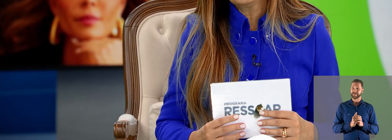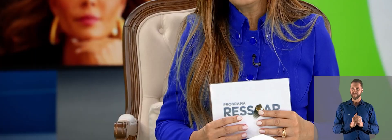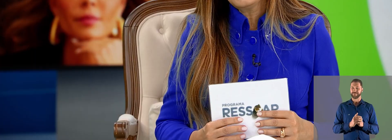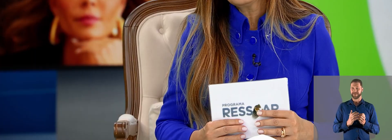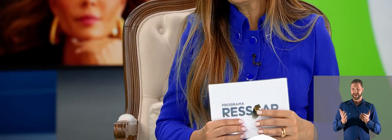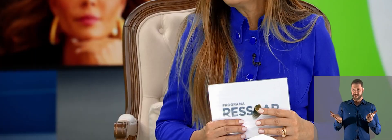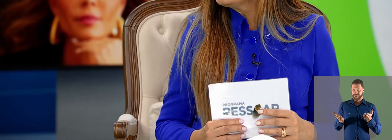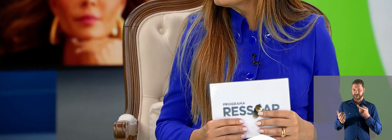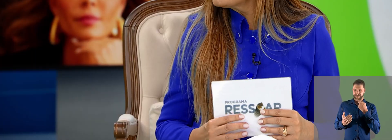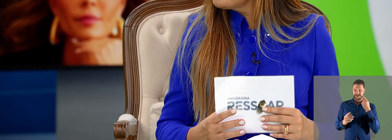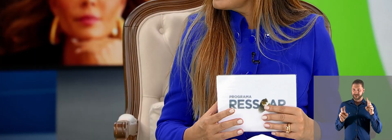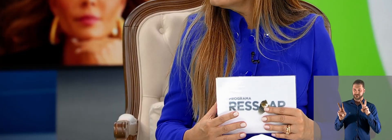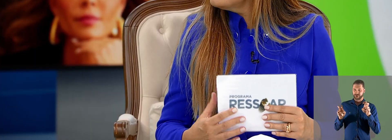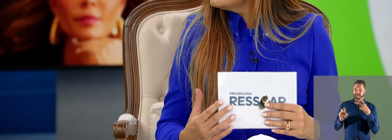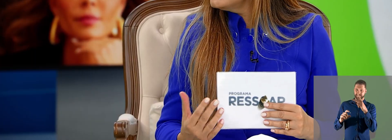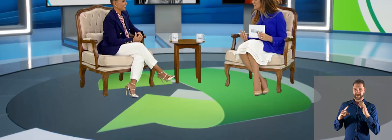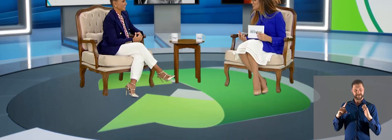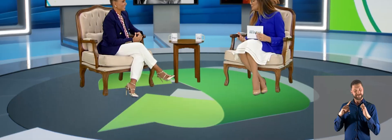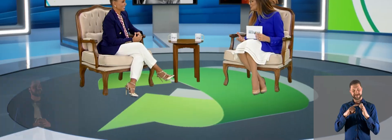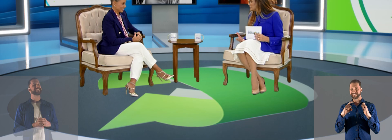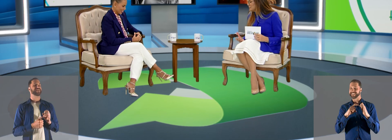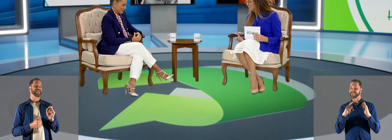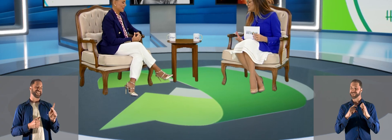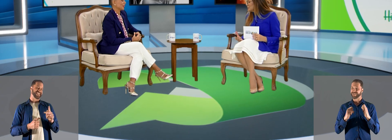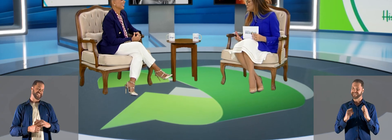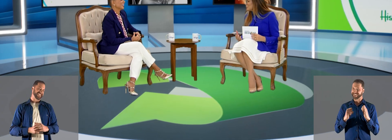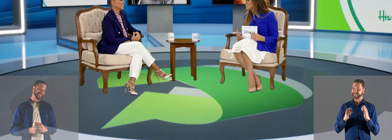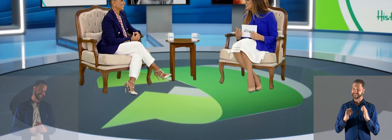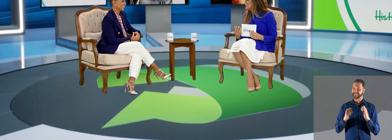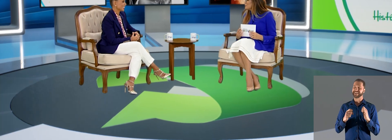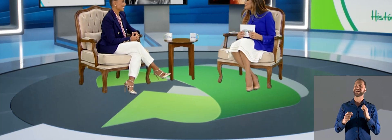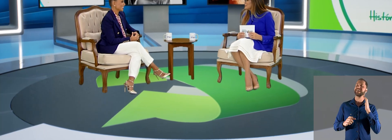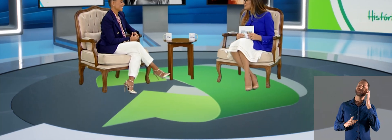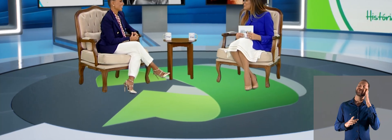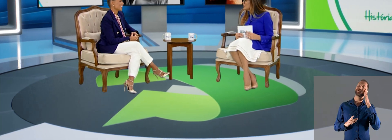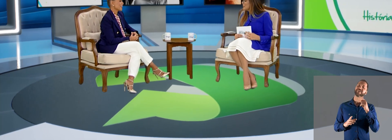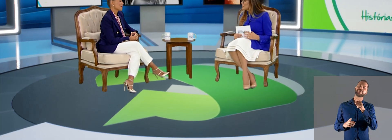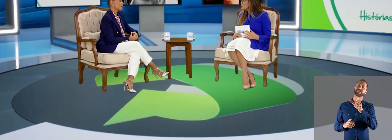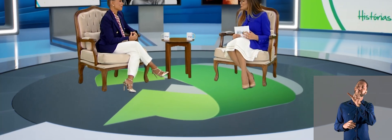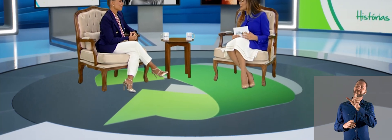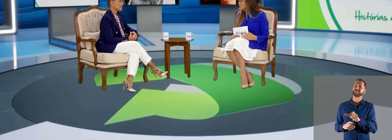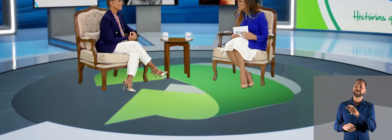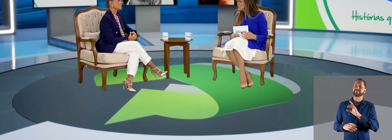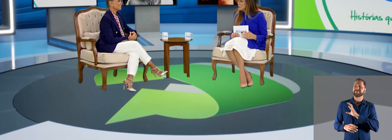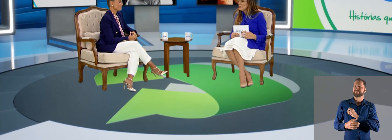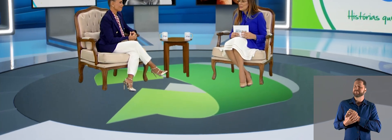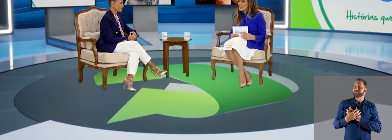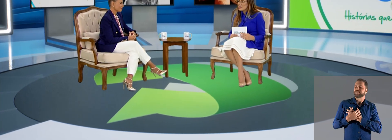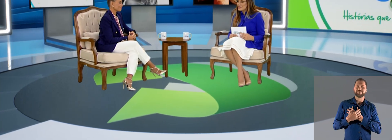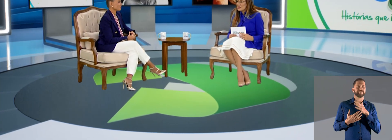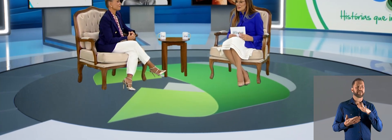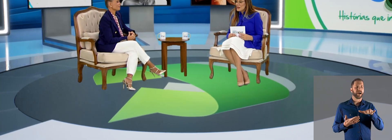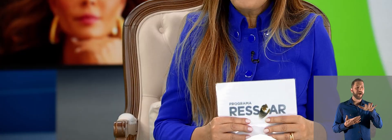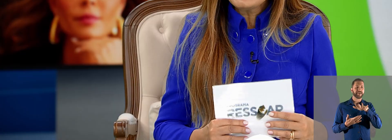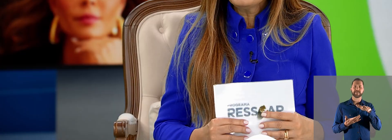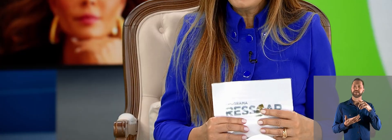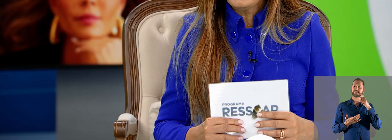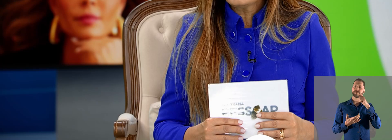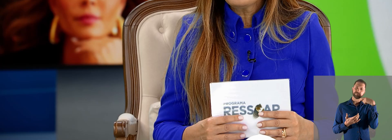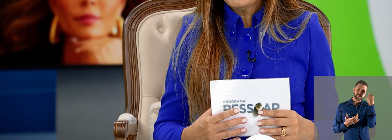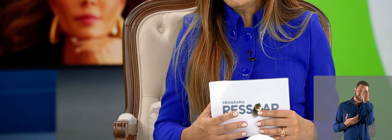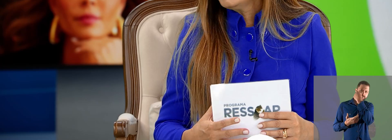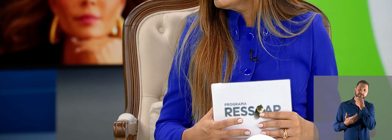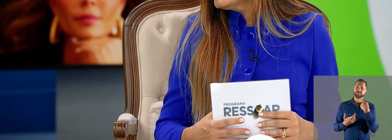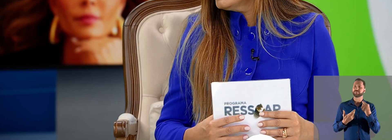vai falar sobre a sua parte empreendedora Tá bom eu sei que você também é apaixonada pela beleza mas